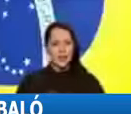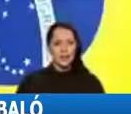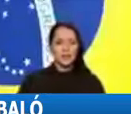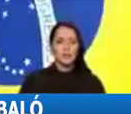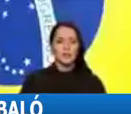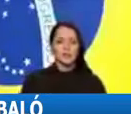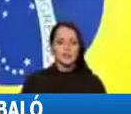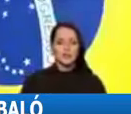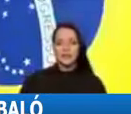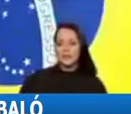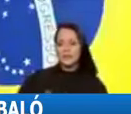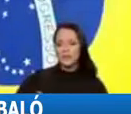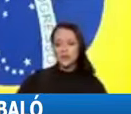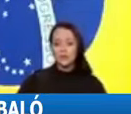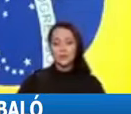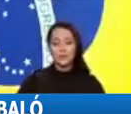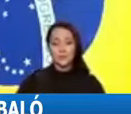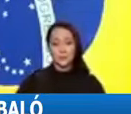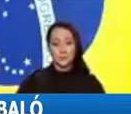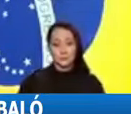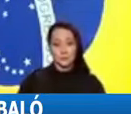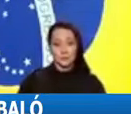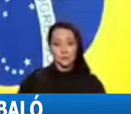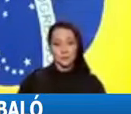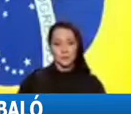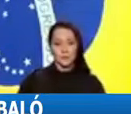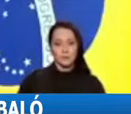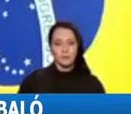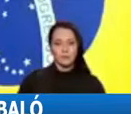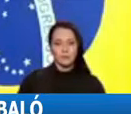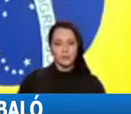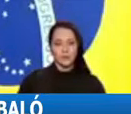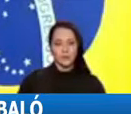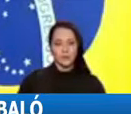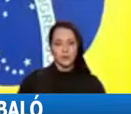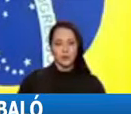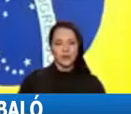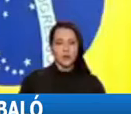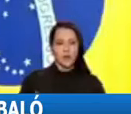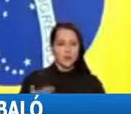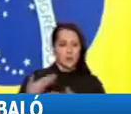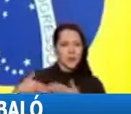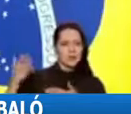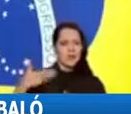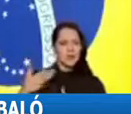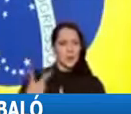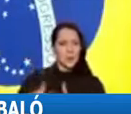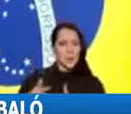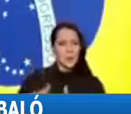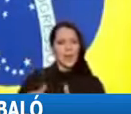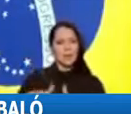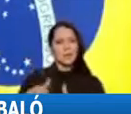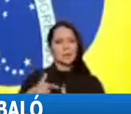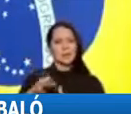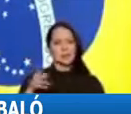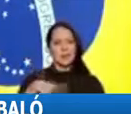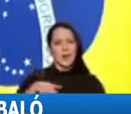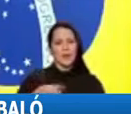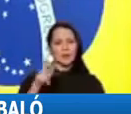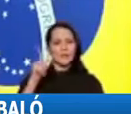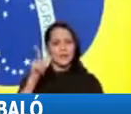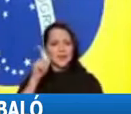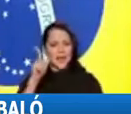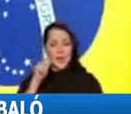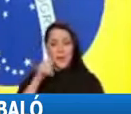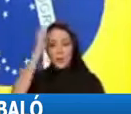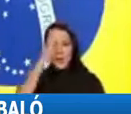fontes 4 no mês passado por crises cíclicas na Guiné e Brasil